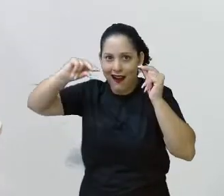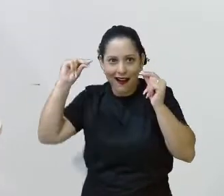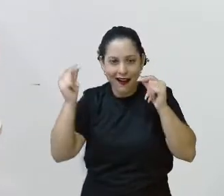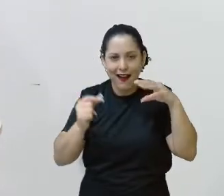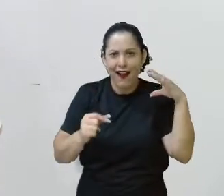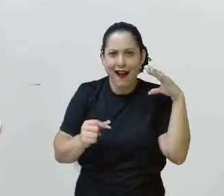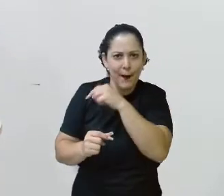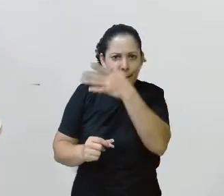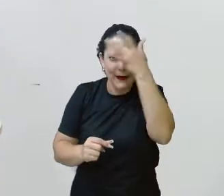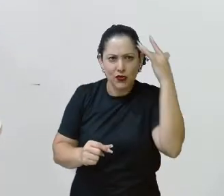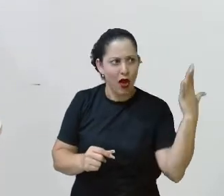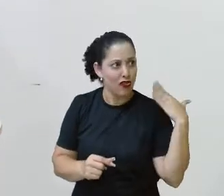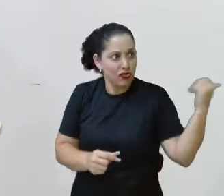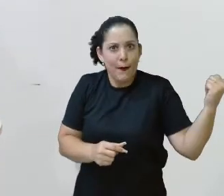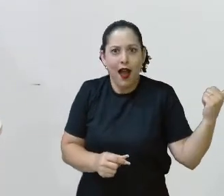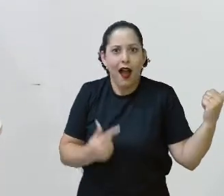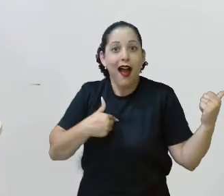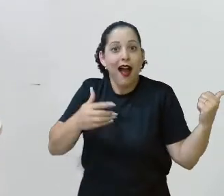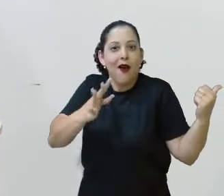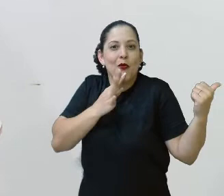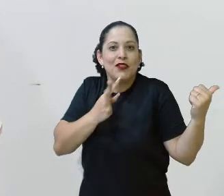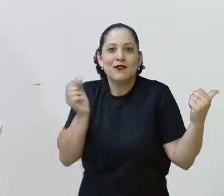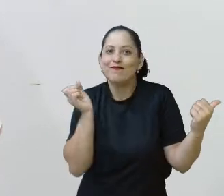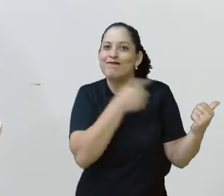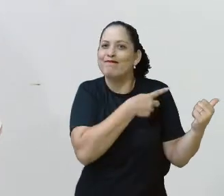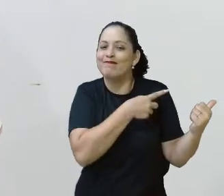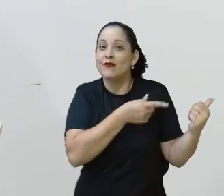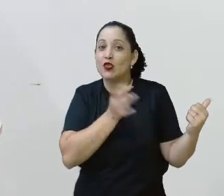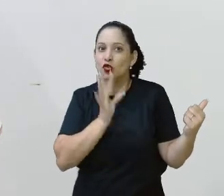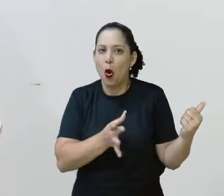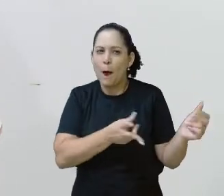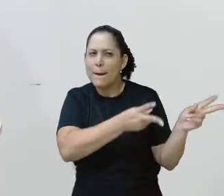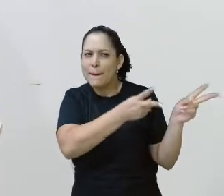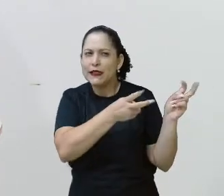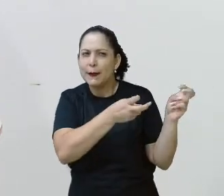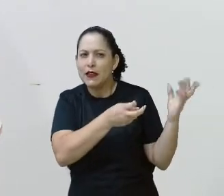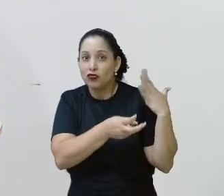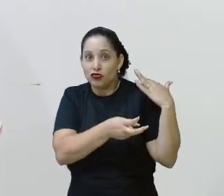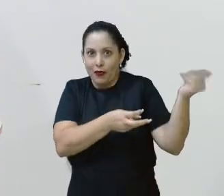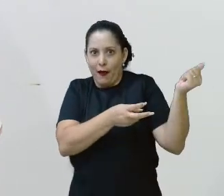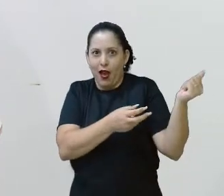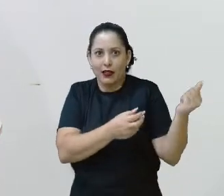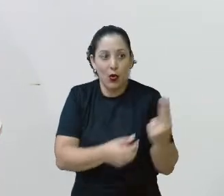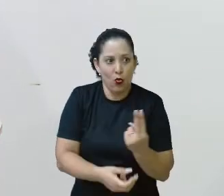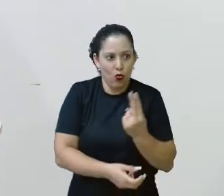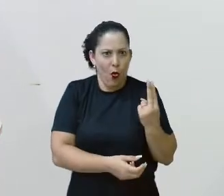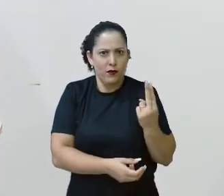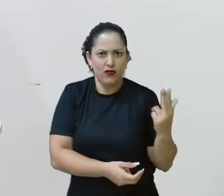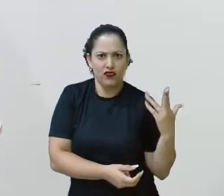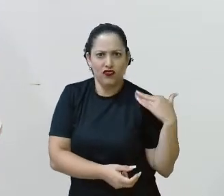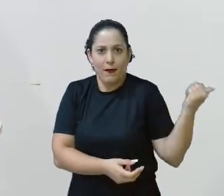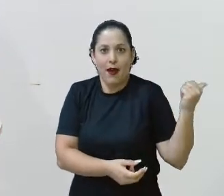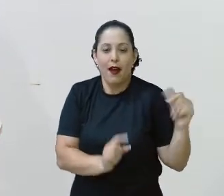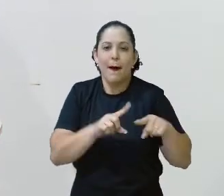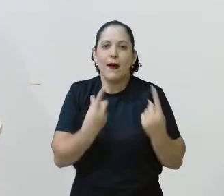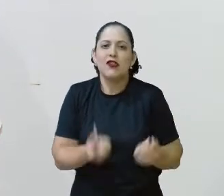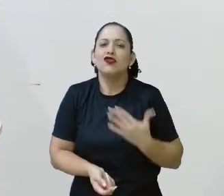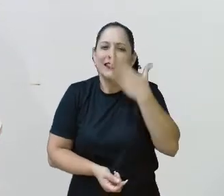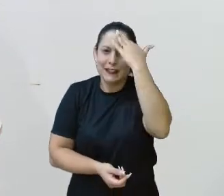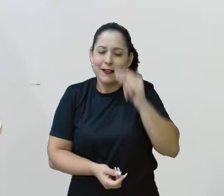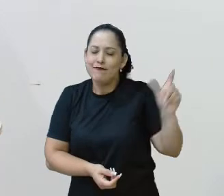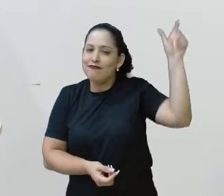nos chamando, rapidinho a gente já sabe quem é. Não só identificamos o chamado do nosso nome, mas a gente sabe dizer quem